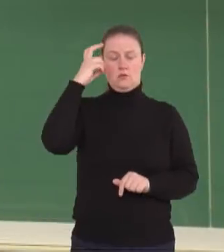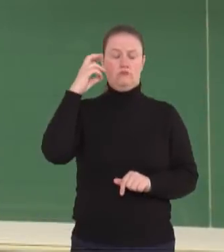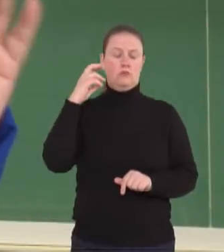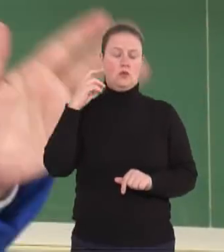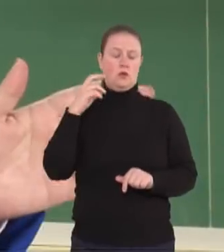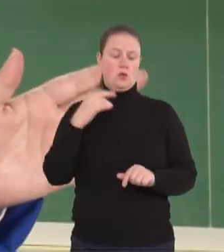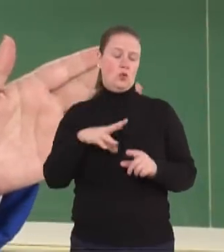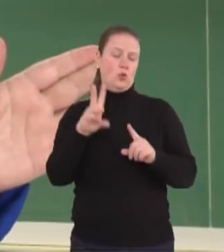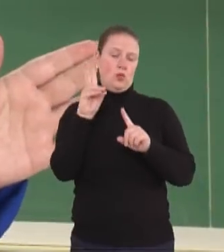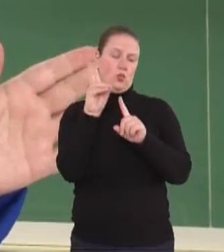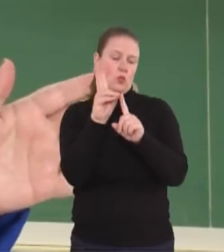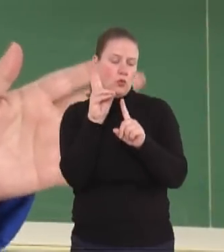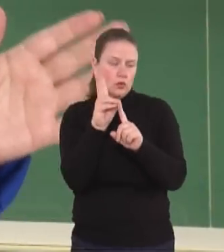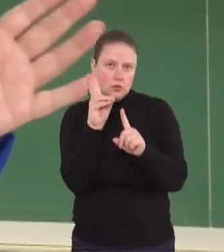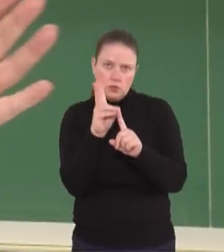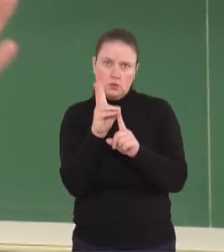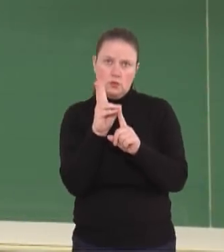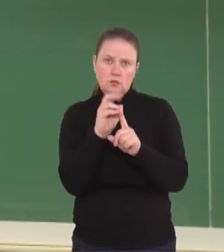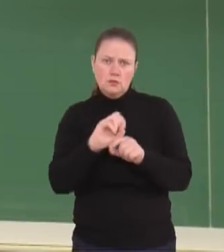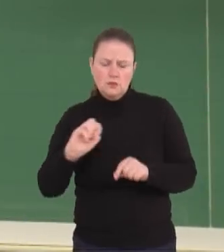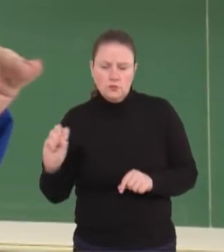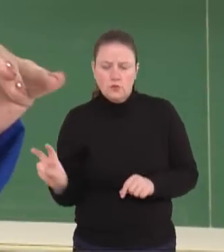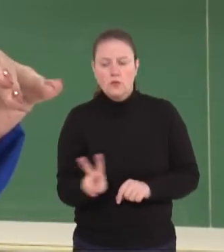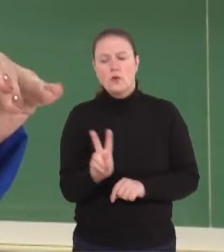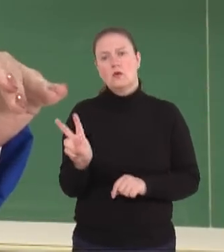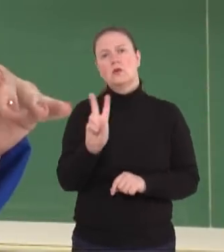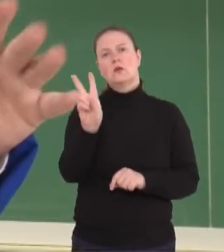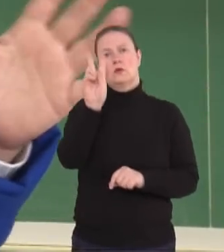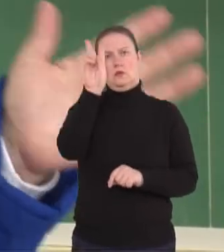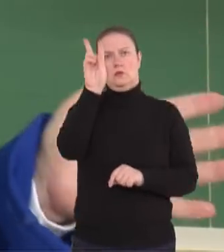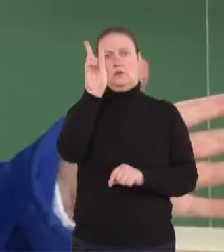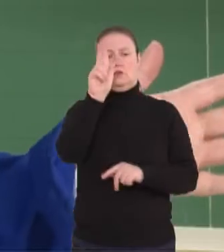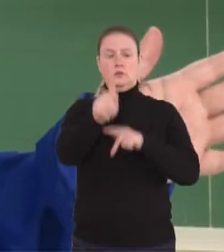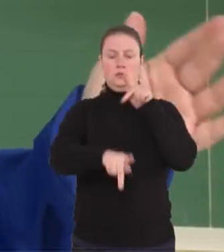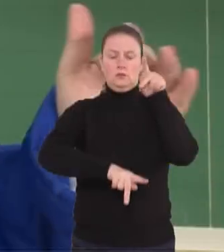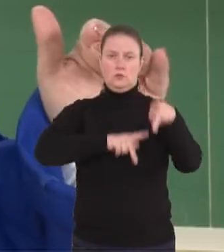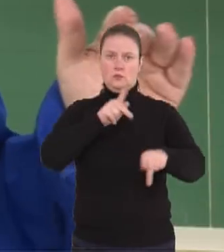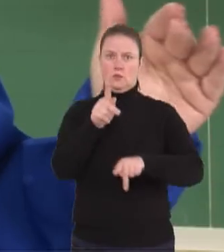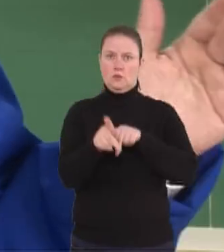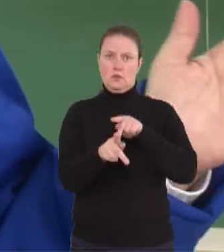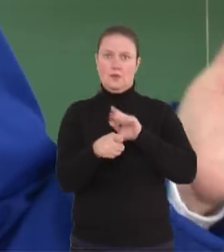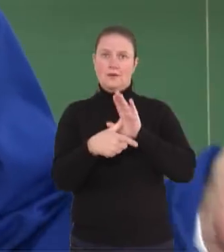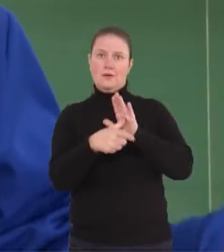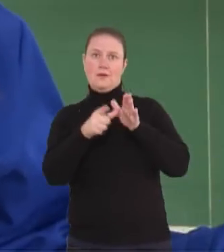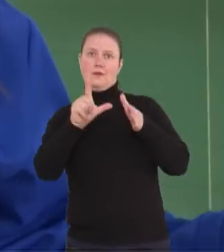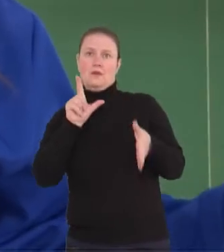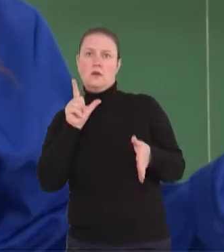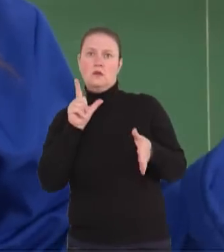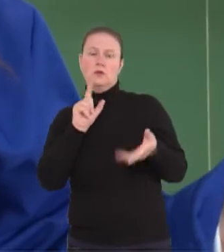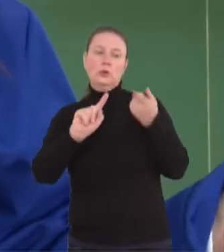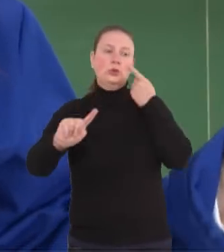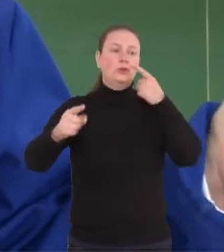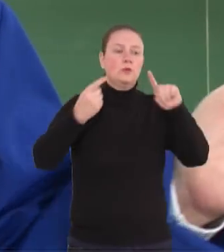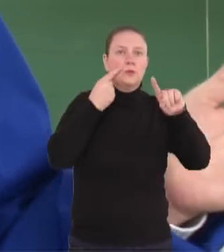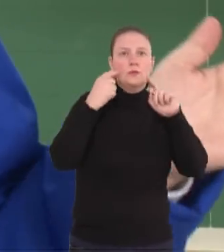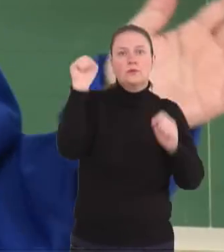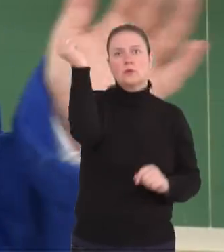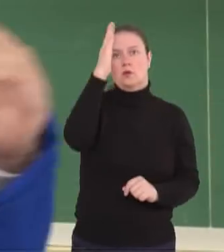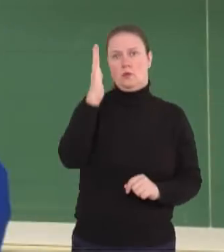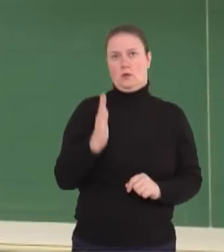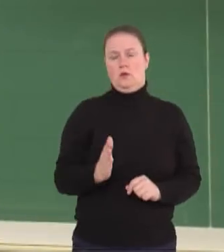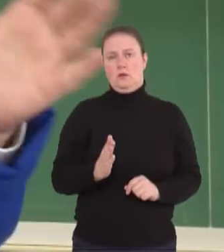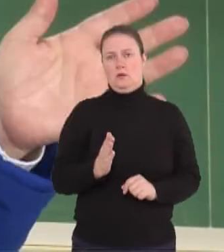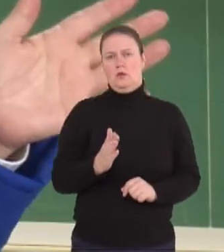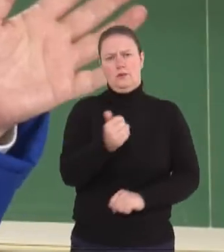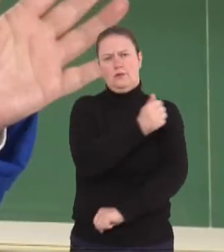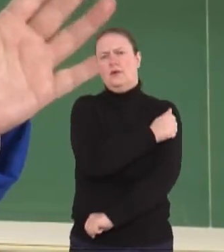cultura desses povos que estavam aqui na época do descobrimento do nosso país, na época do descobrimento do Brasil. Né, então, os alunos já